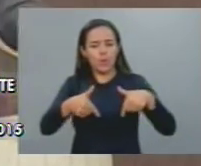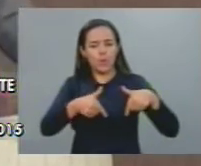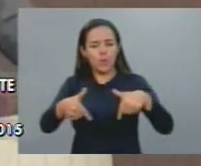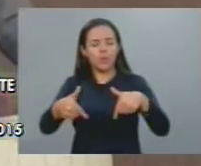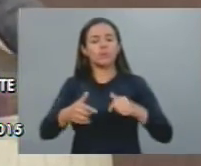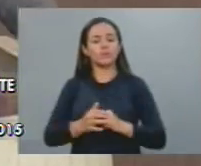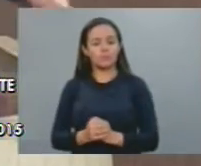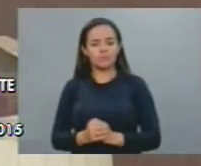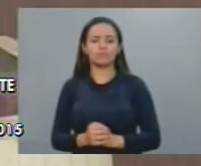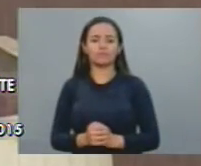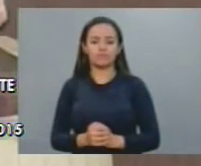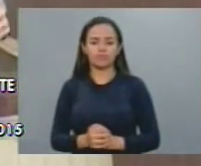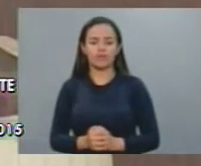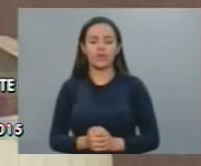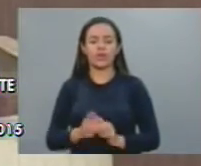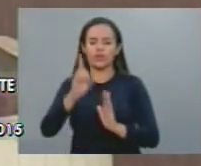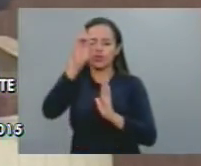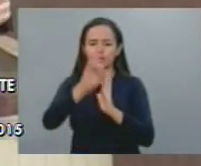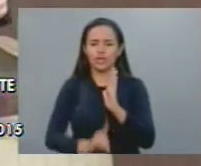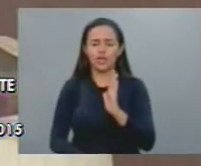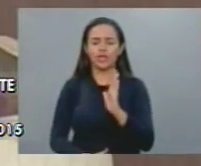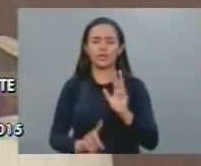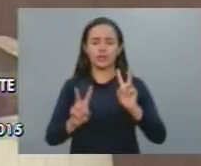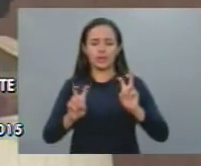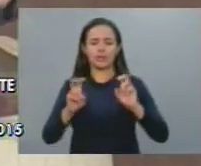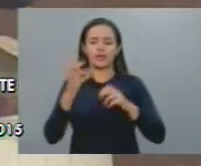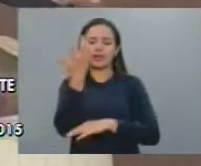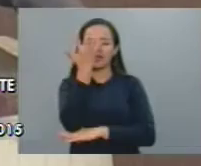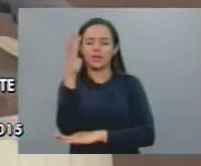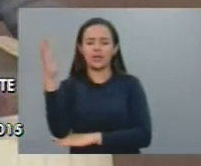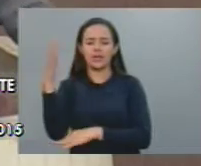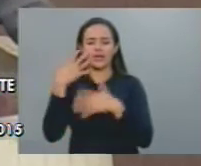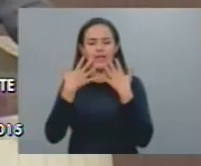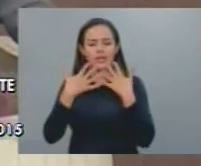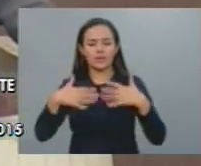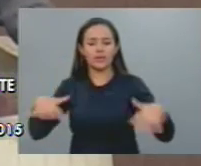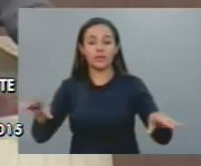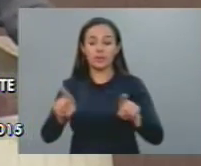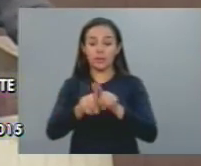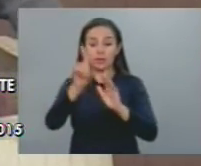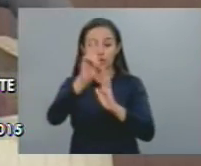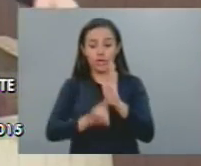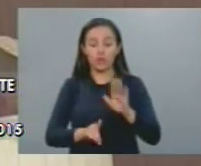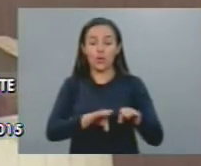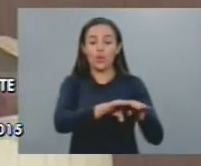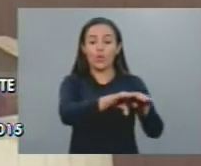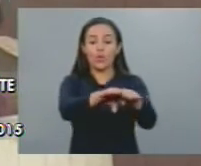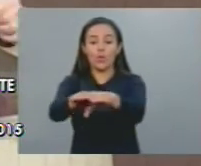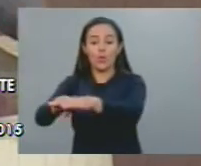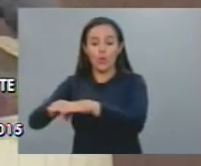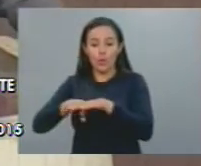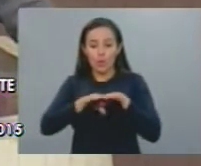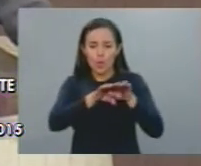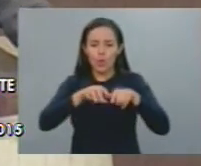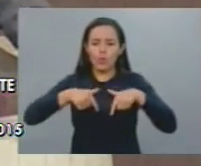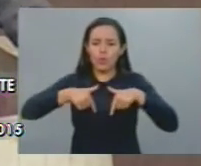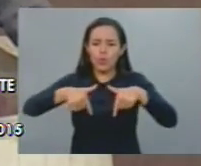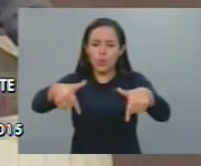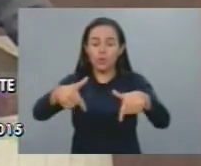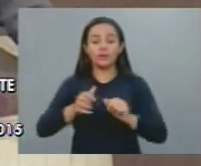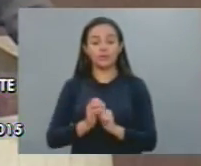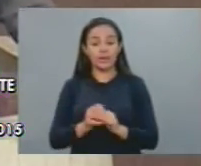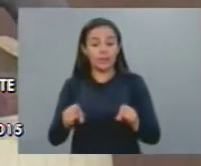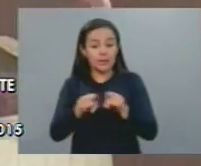dessa agenda de direitos, dessa agenda ambiental, dessa agenda da democratização do poder, por uma outra cultura